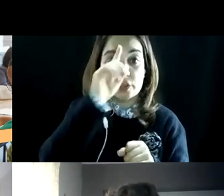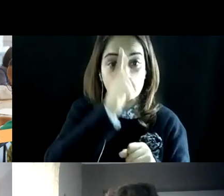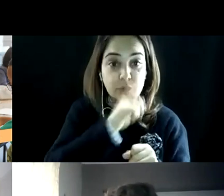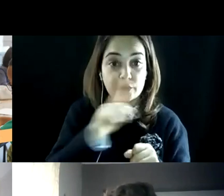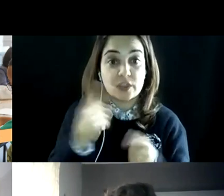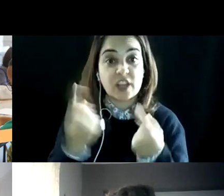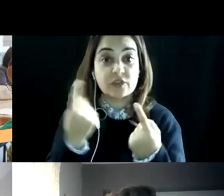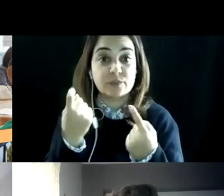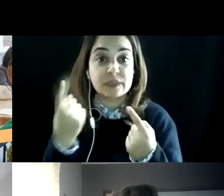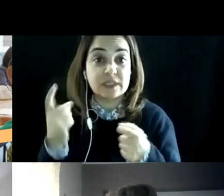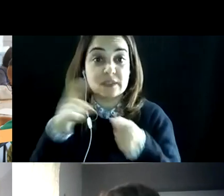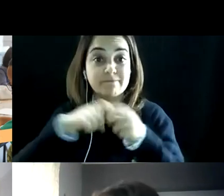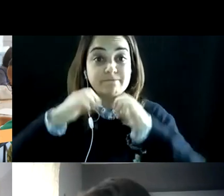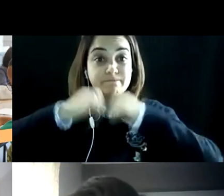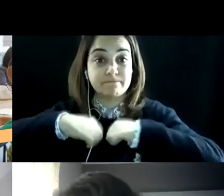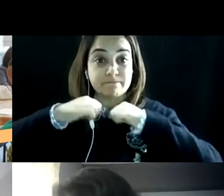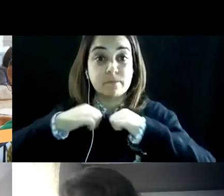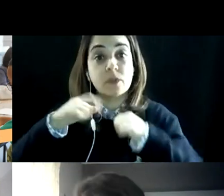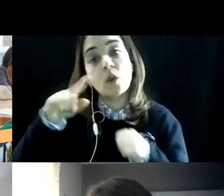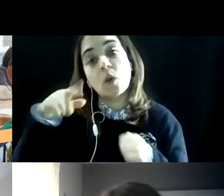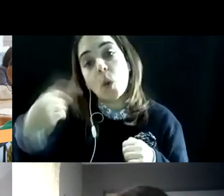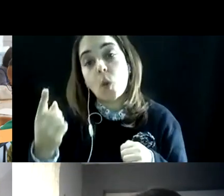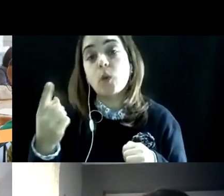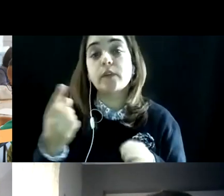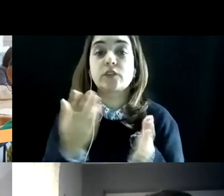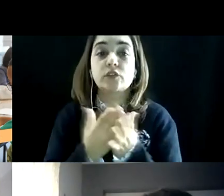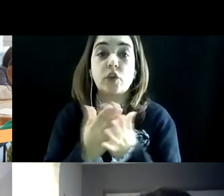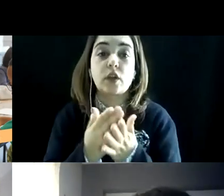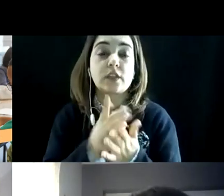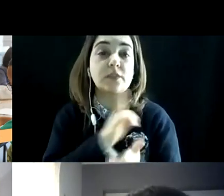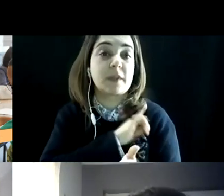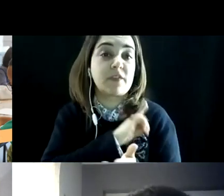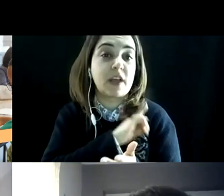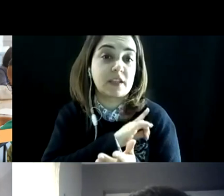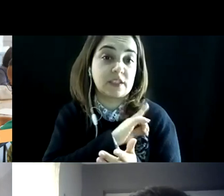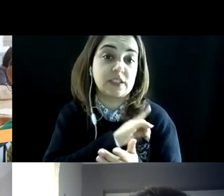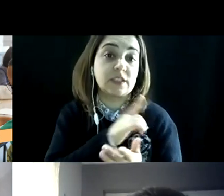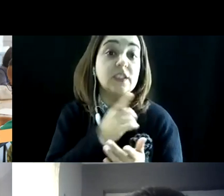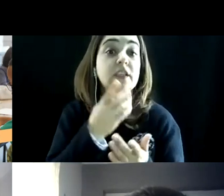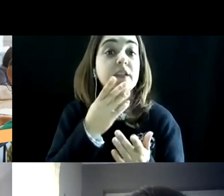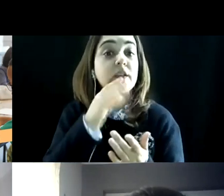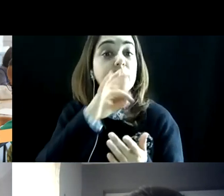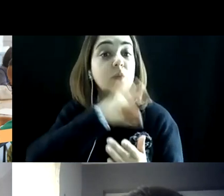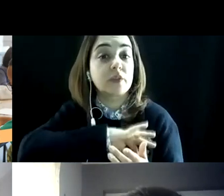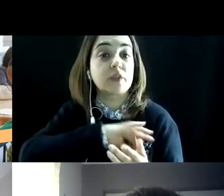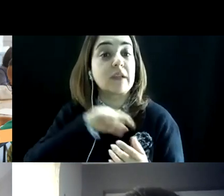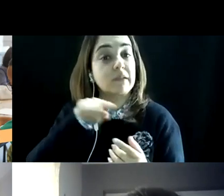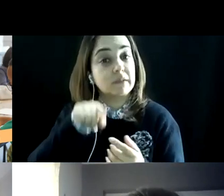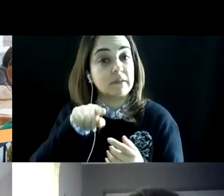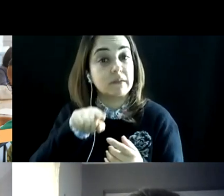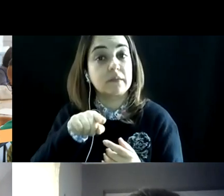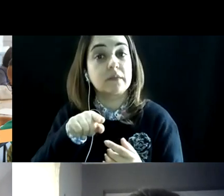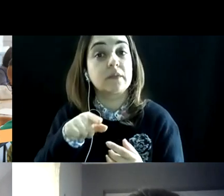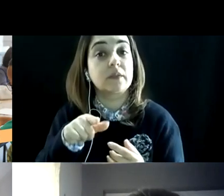quer seja nas escolas profissionais privadas. As escolas profissionais privadas foram, a seguir aos